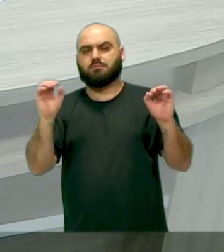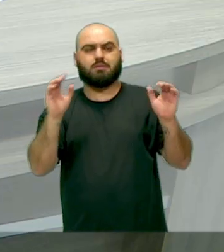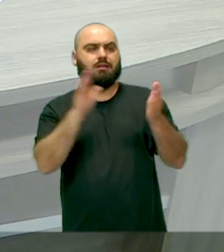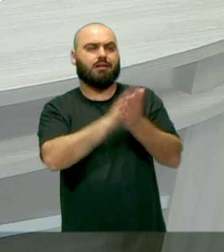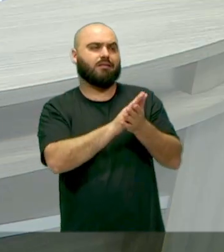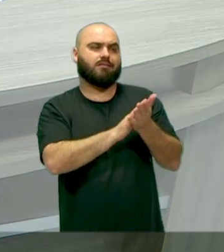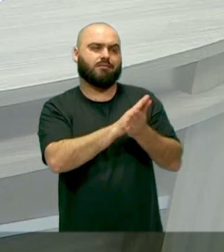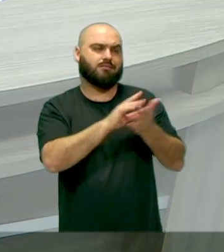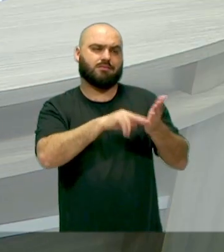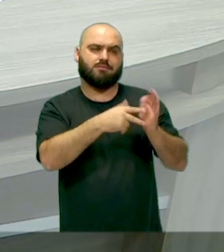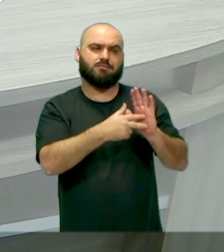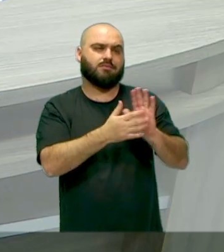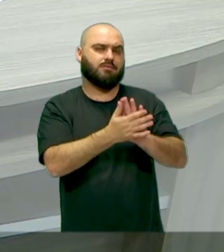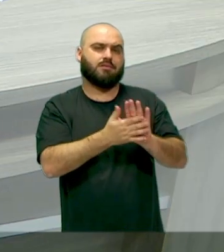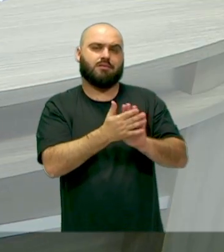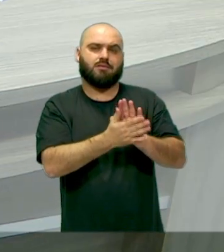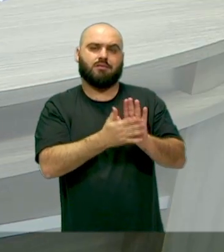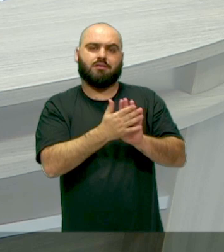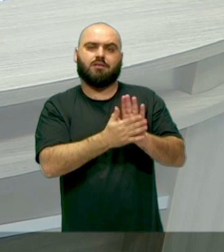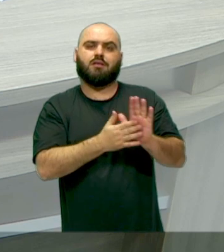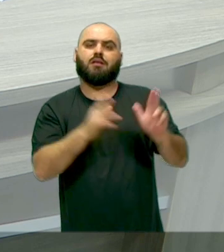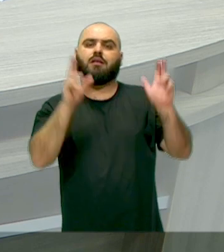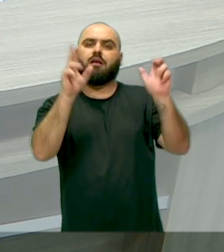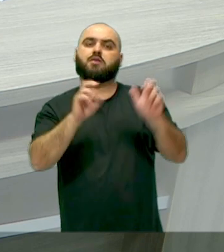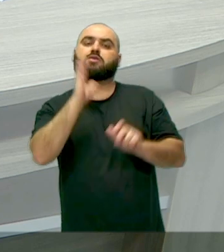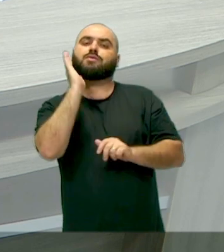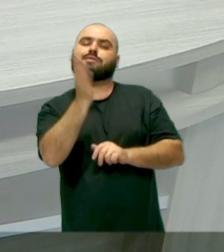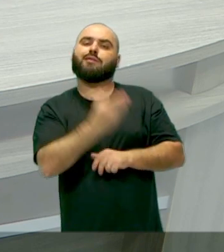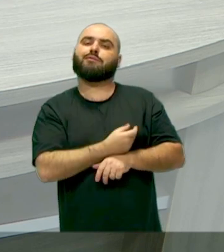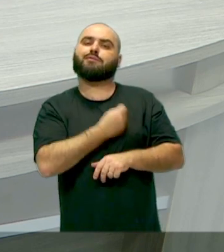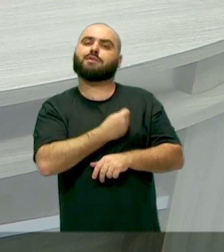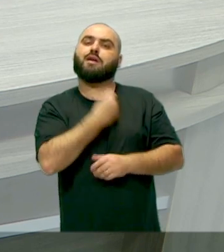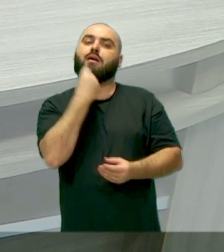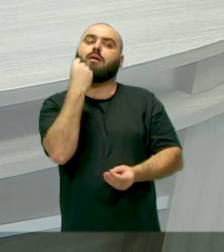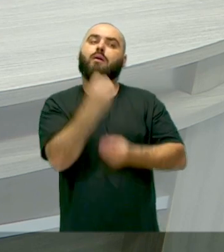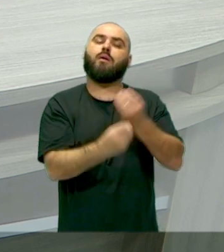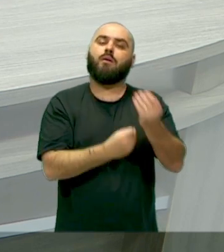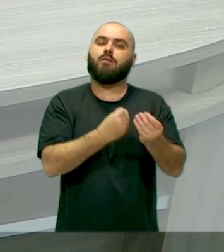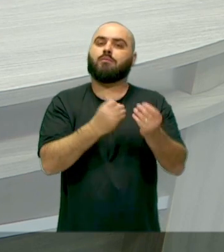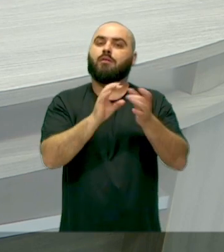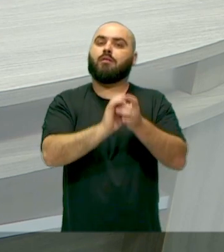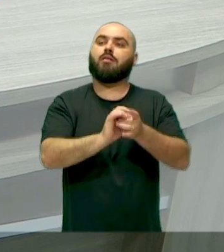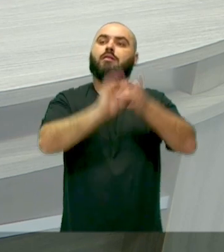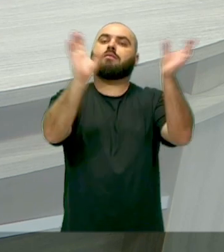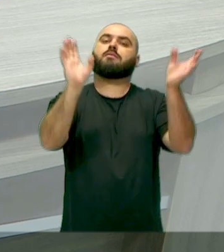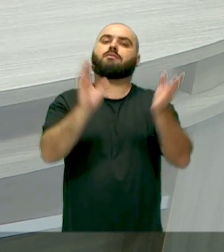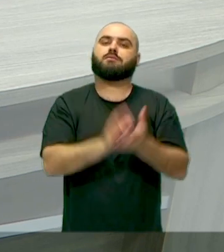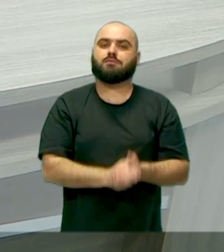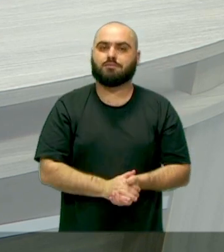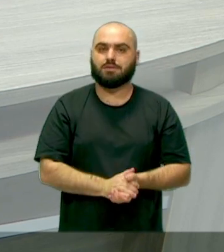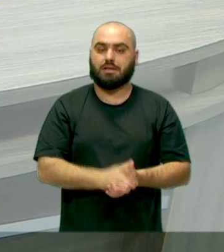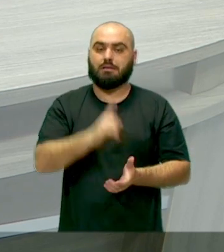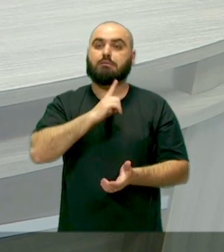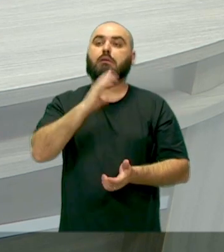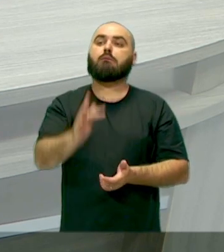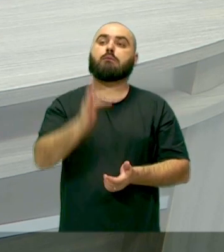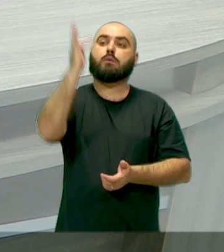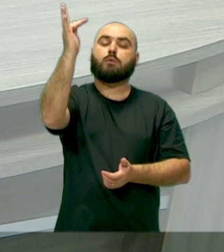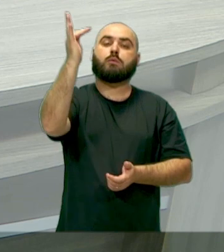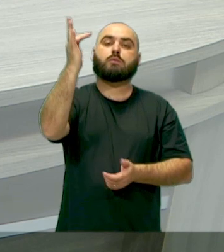É nada em relação ao que vivemos, de como fomos libertados e o que temos pela